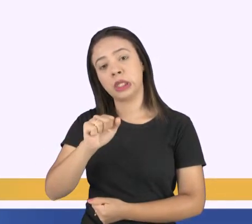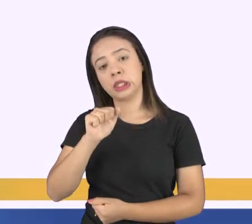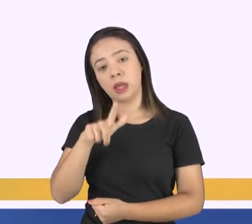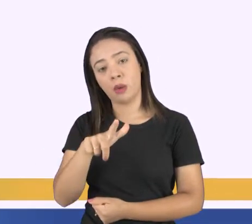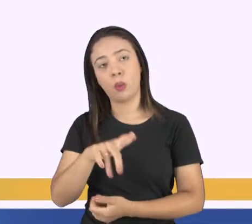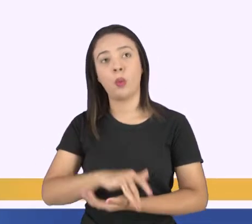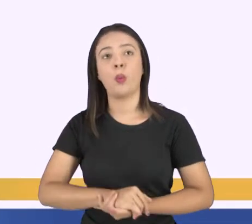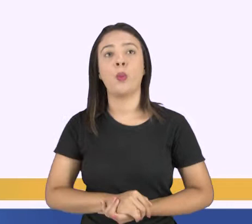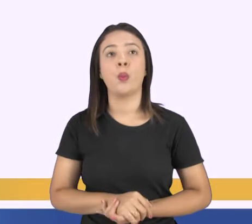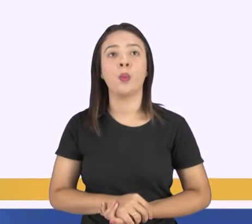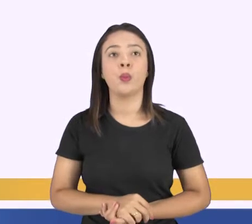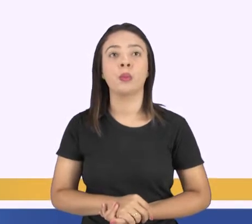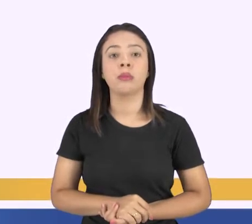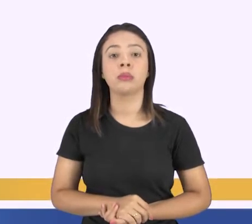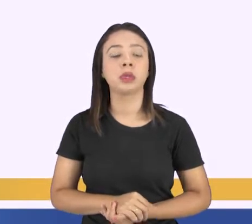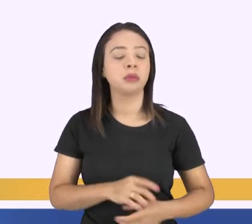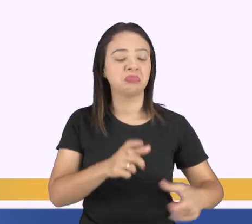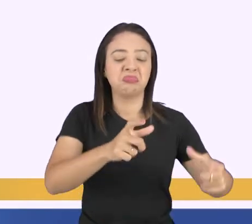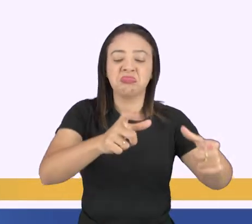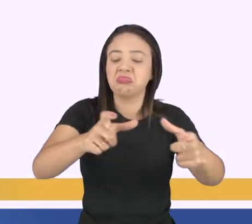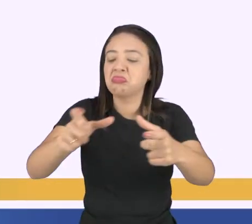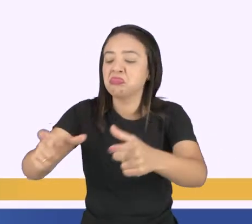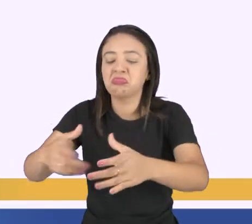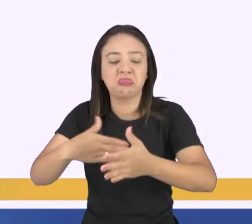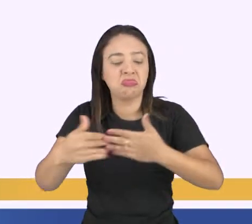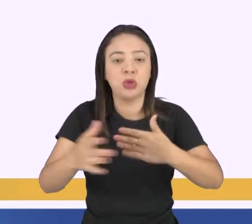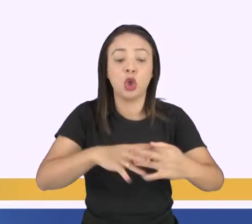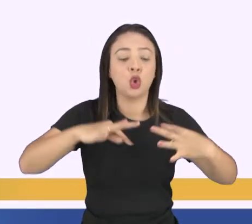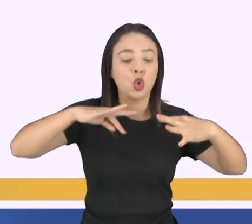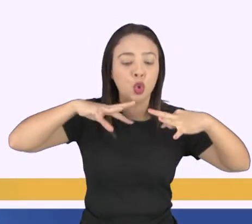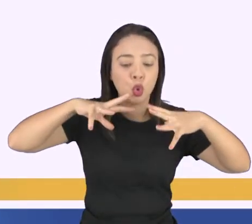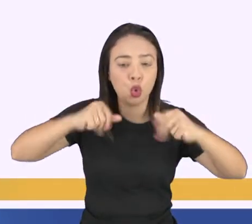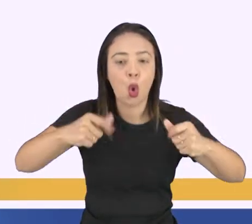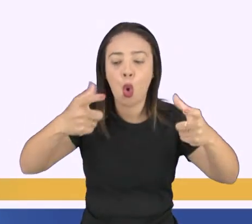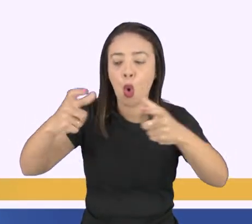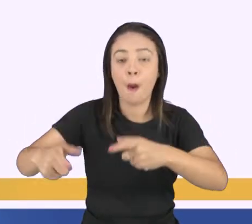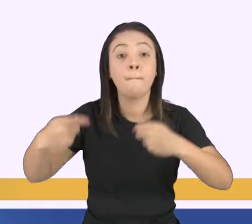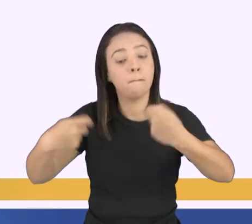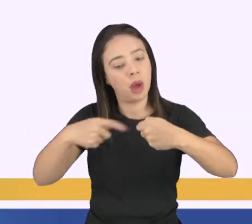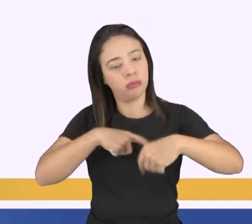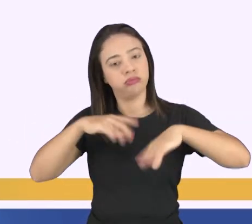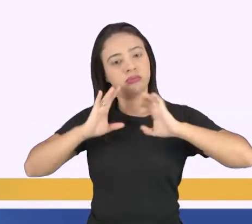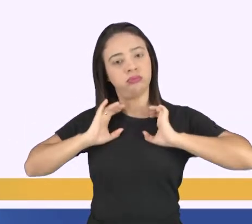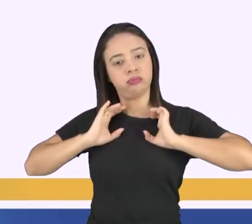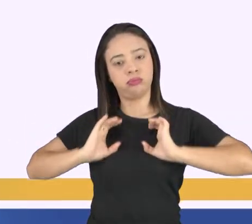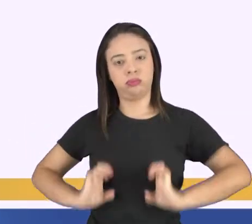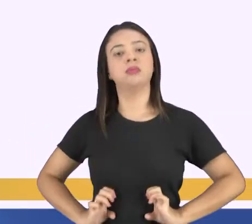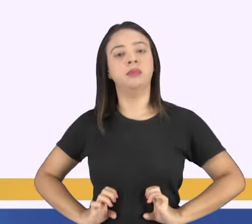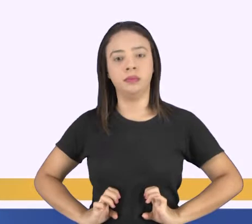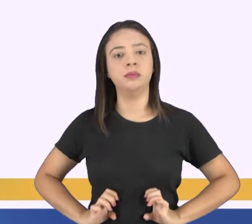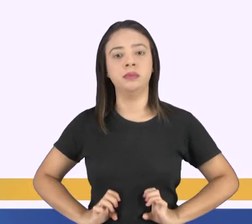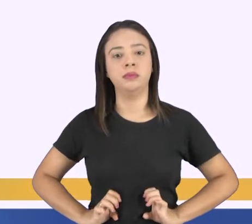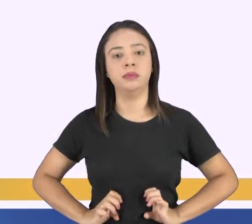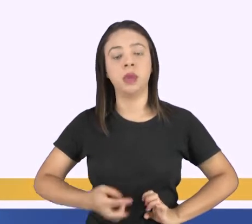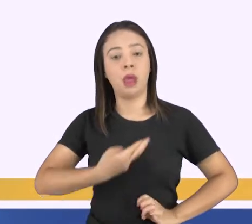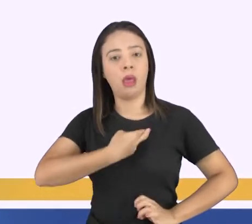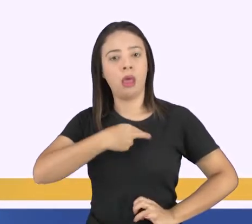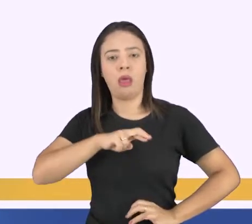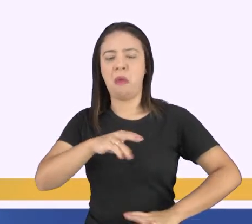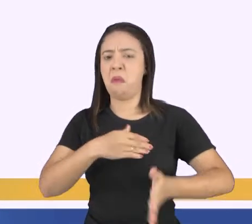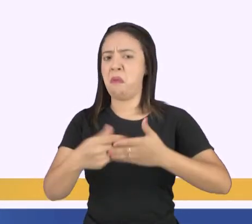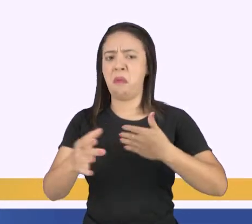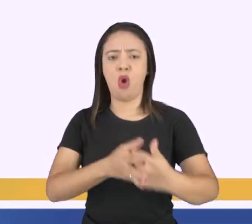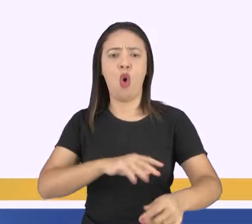em todo lugar. Então o princípio ético é em todo lugar, ele precisa ser exercitado em todo ambiente, independente da religião, do país